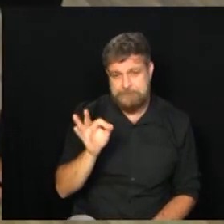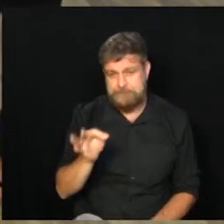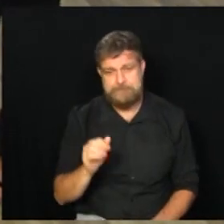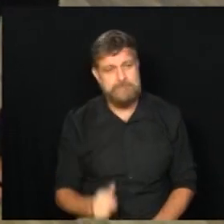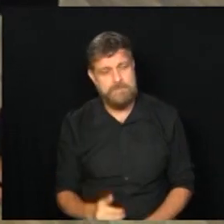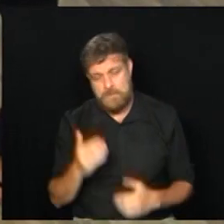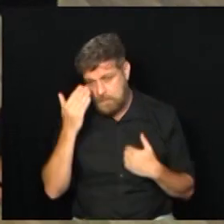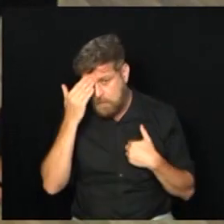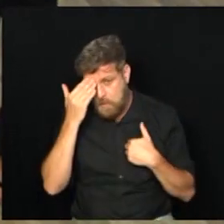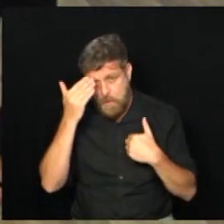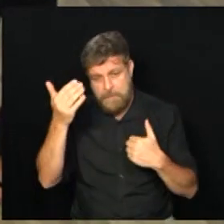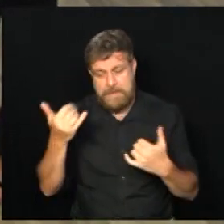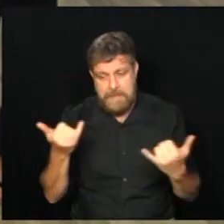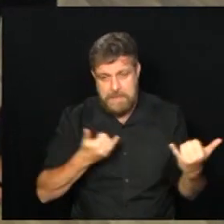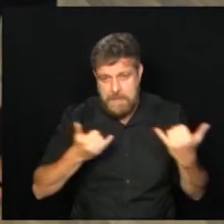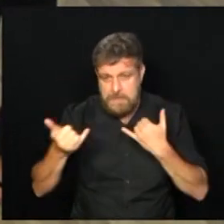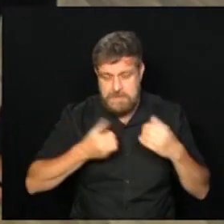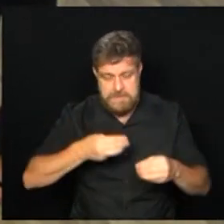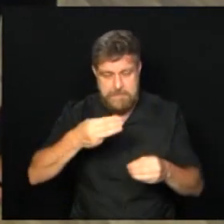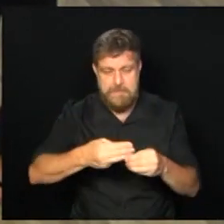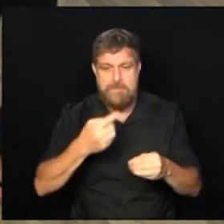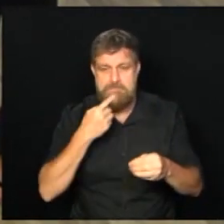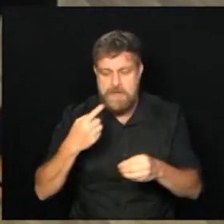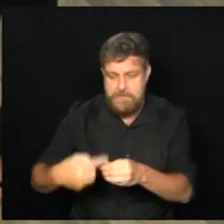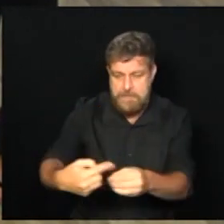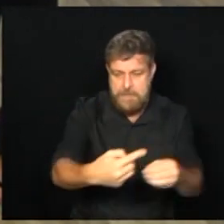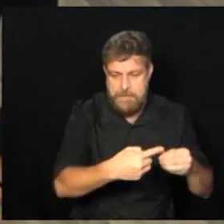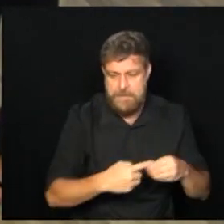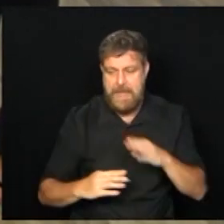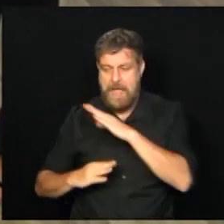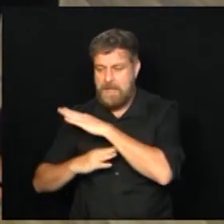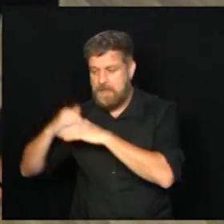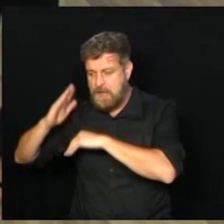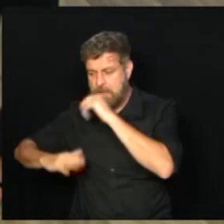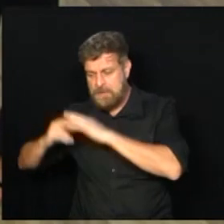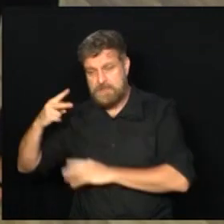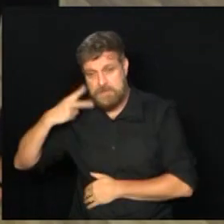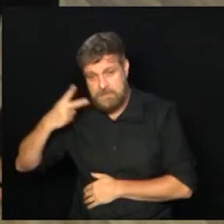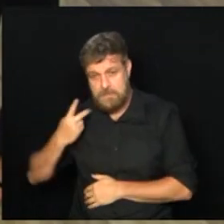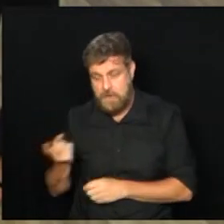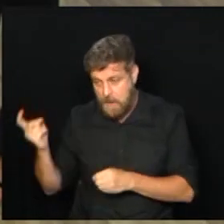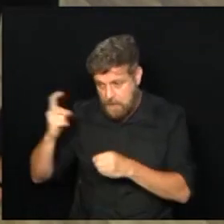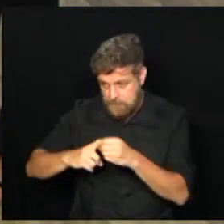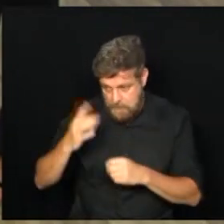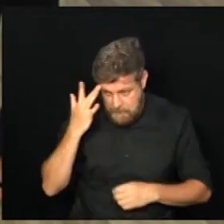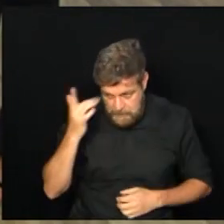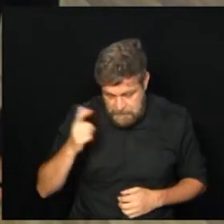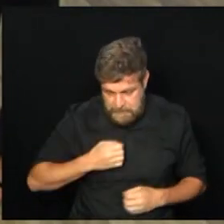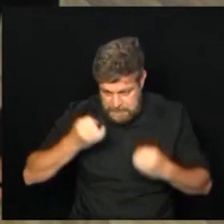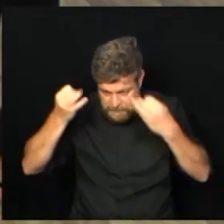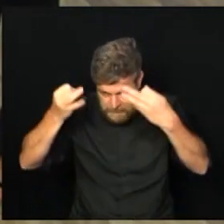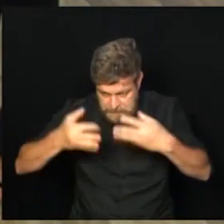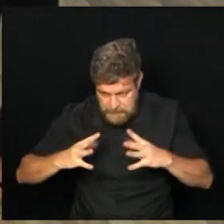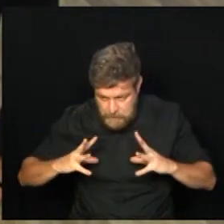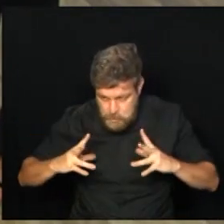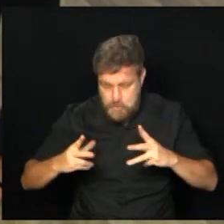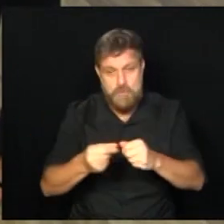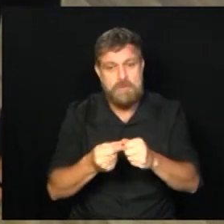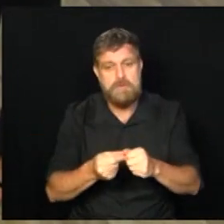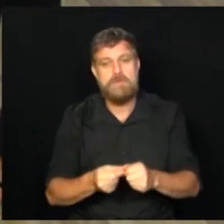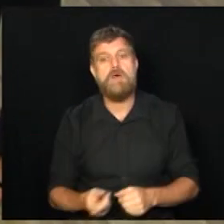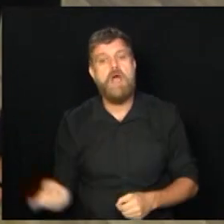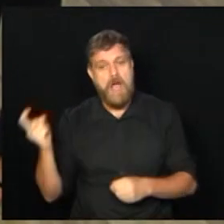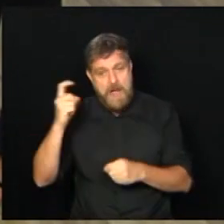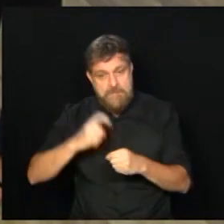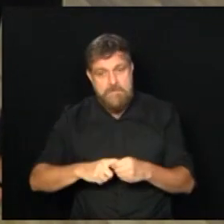Abreu, muito obrigado pelas notícias da Metrópole de Campinas, do Legislativo. Volta amanhã contando tudo pra gente. Isso, amanhã a gente